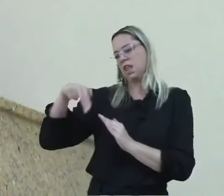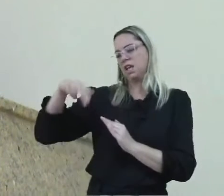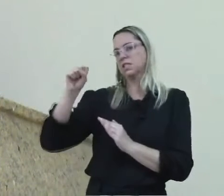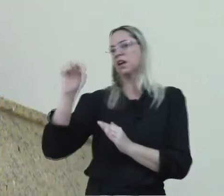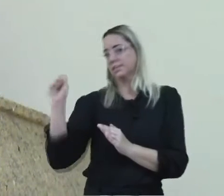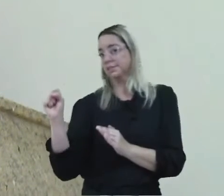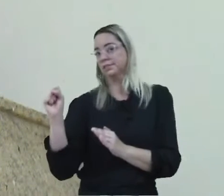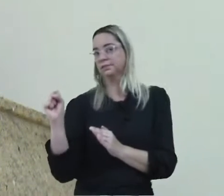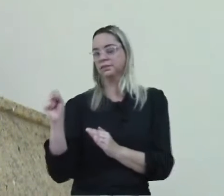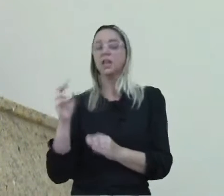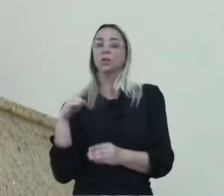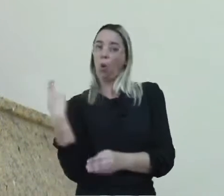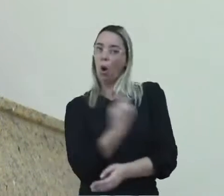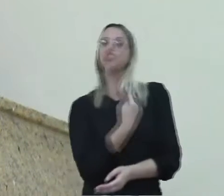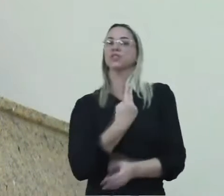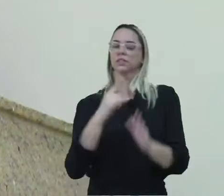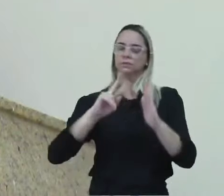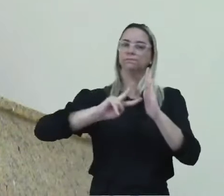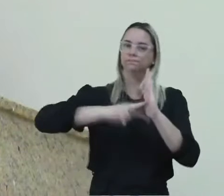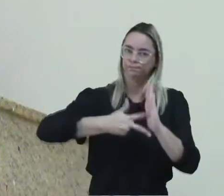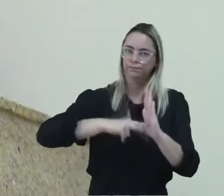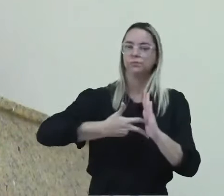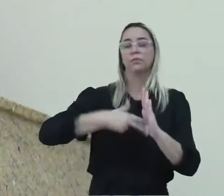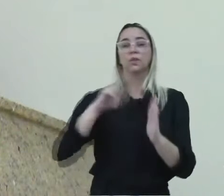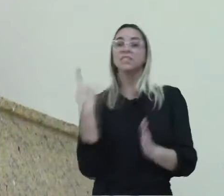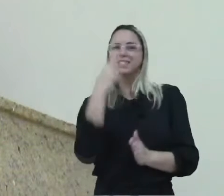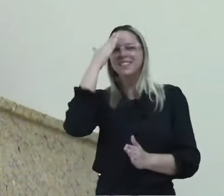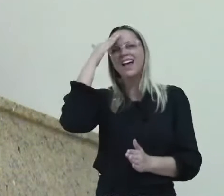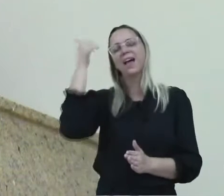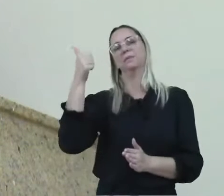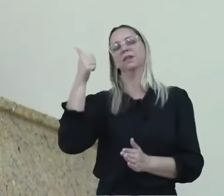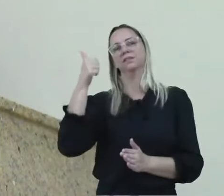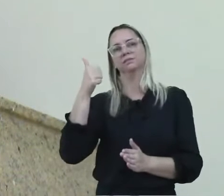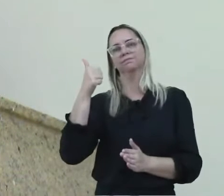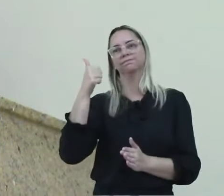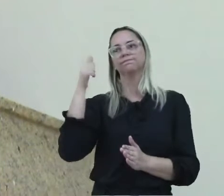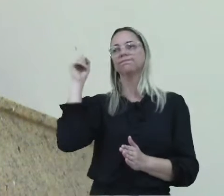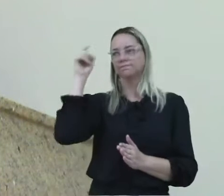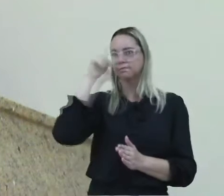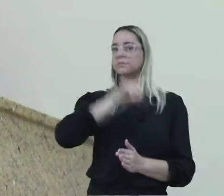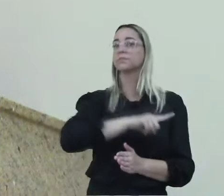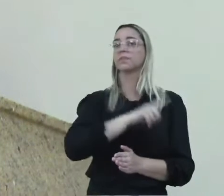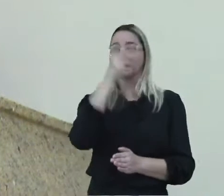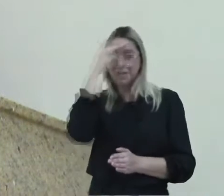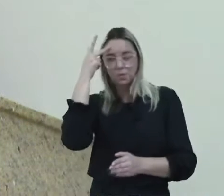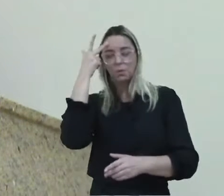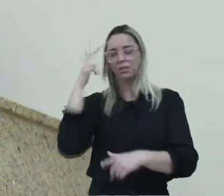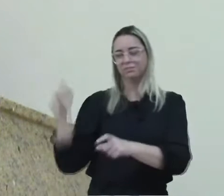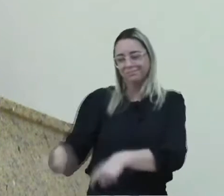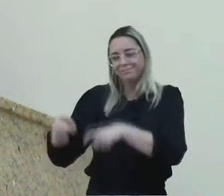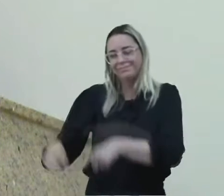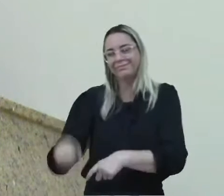sindicato representante, né, do sindicato, a gente sabe a dificuldade que era para os nossos agricultores ter que se deslocar